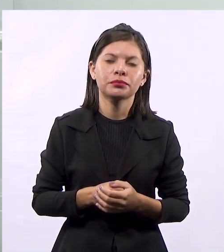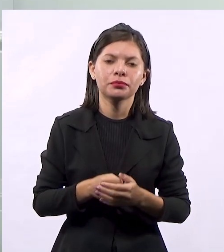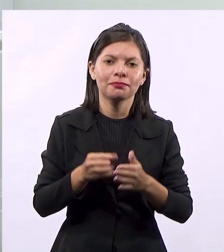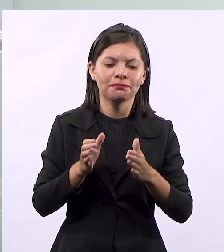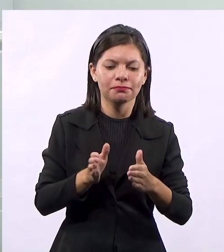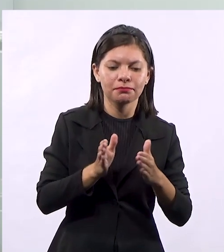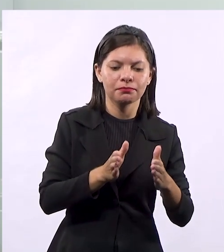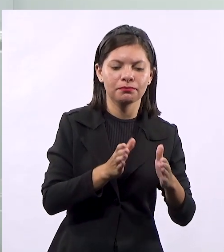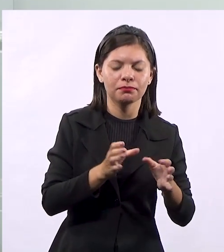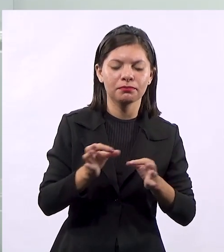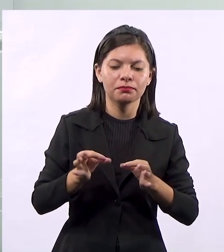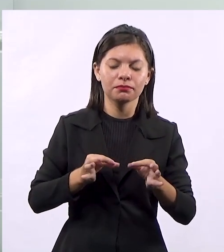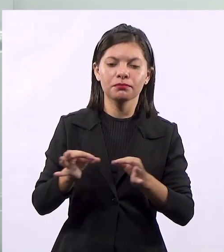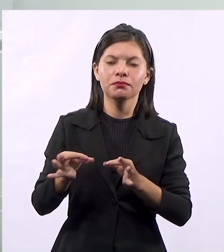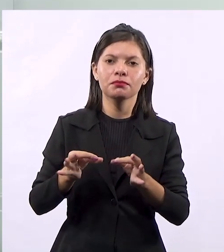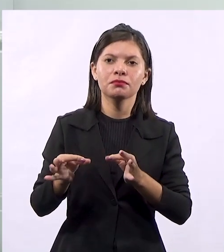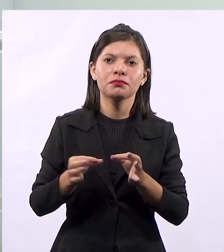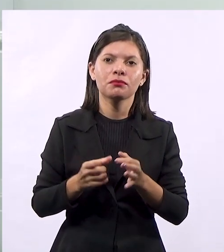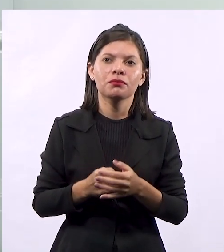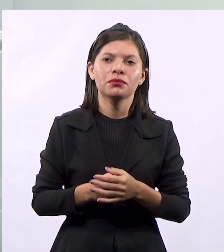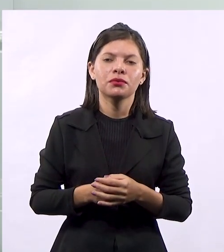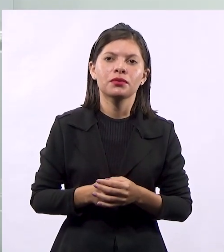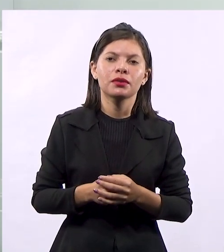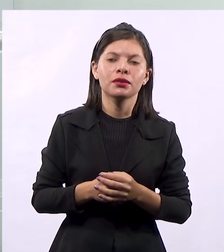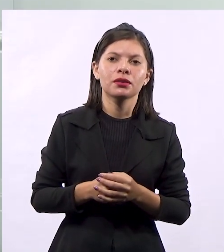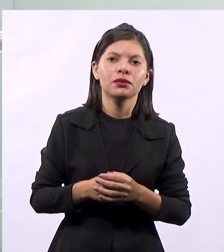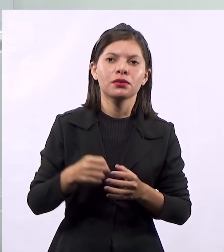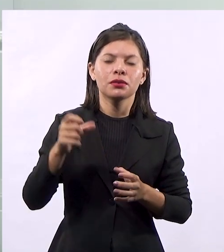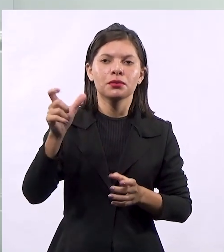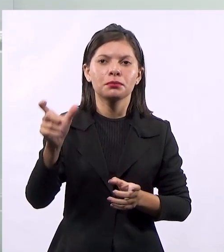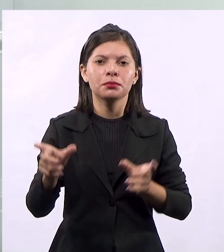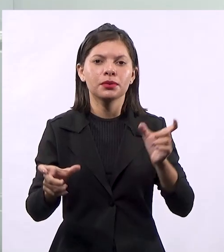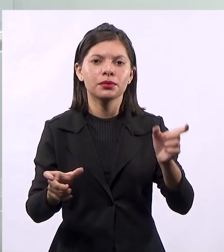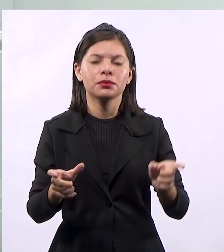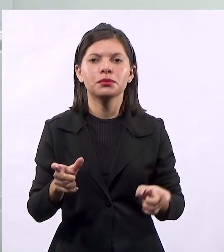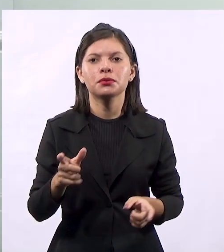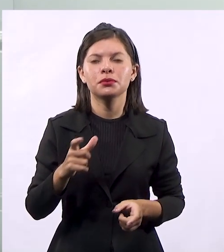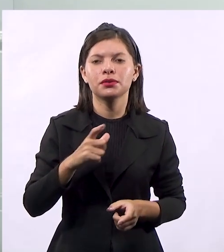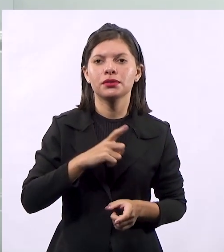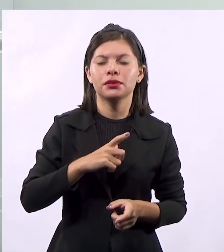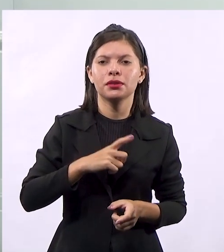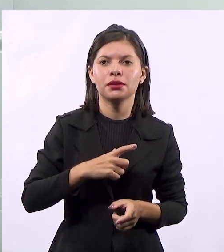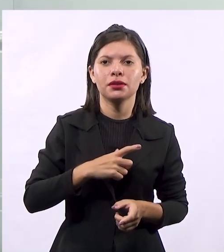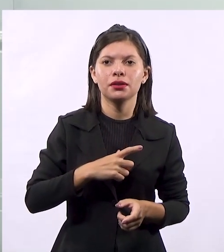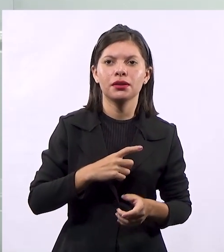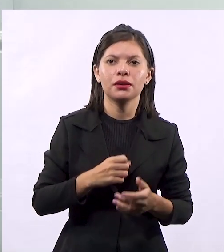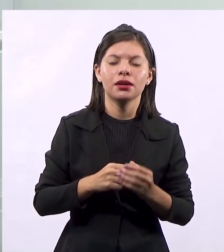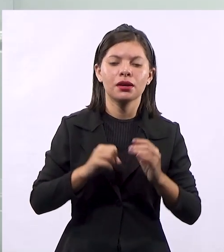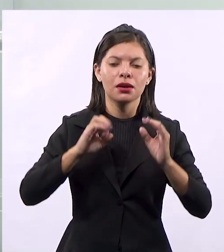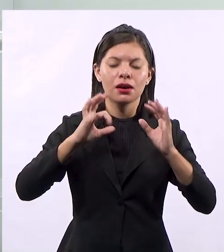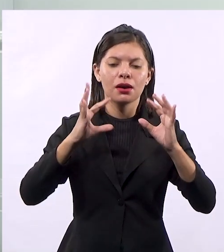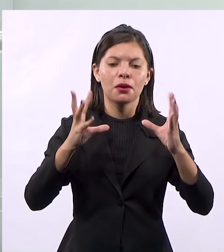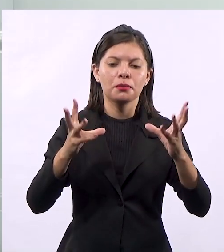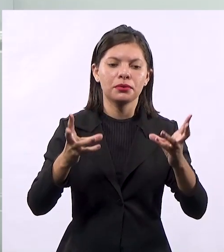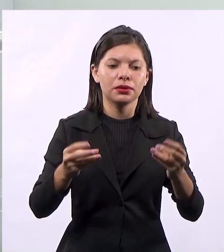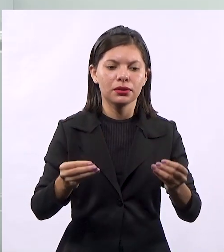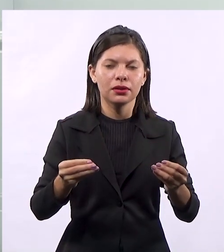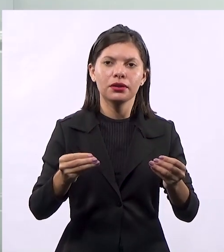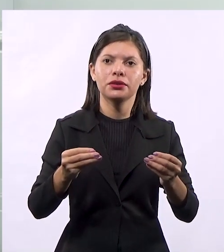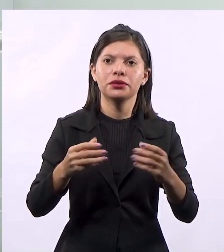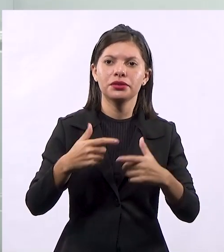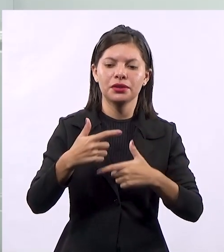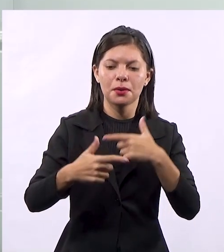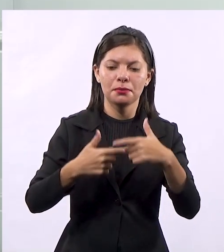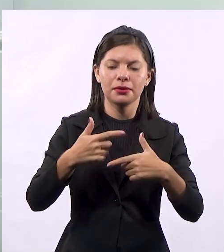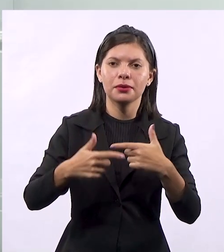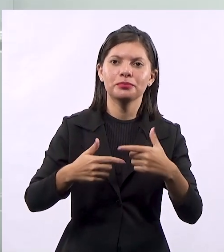economia. Essa qualificação para o trabalho implica que o sistema educacional vai ter que ser organizado de modo que as pessoas que